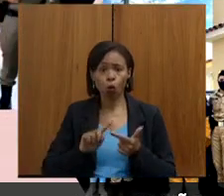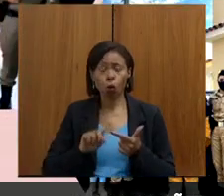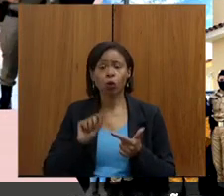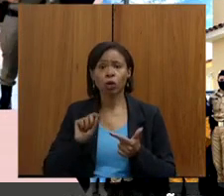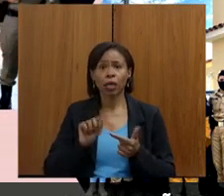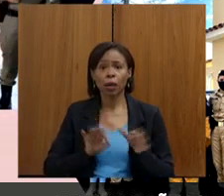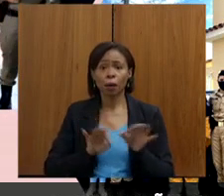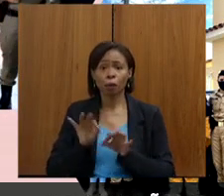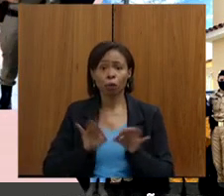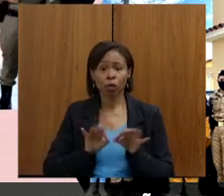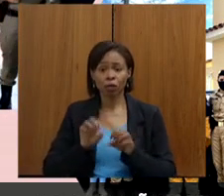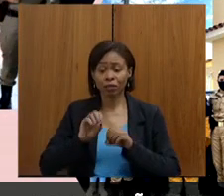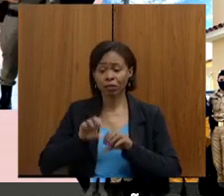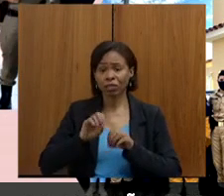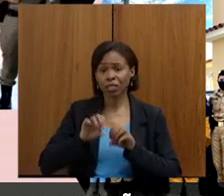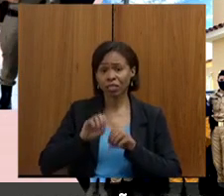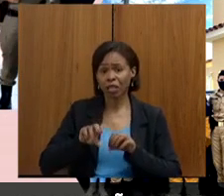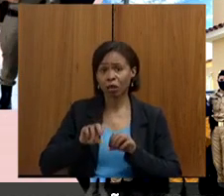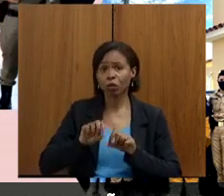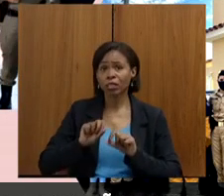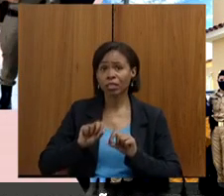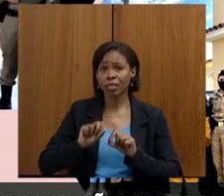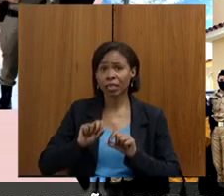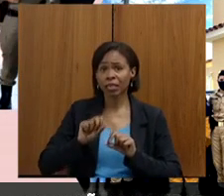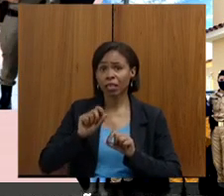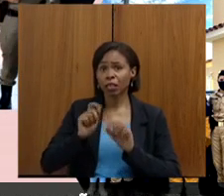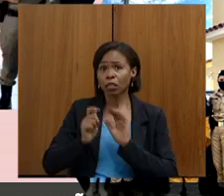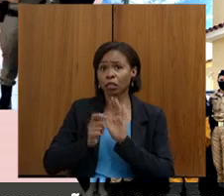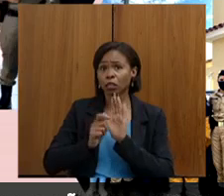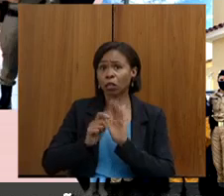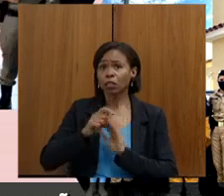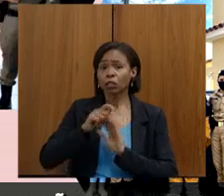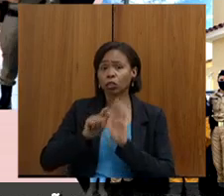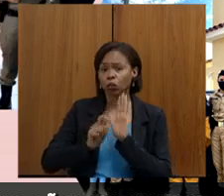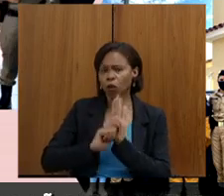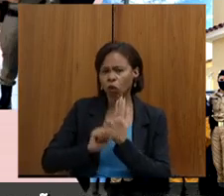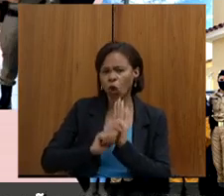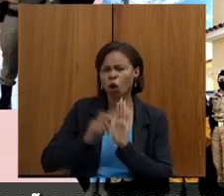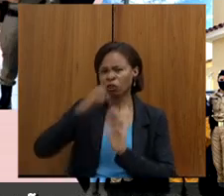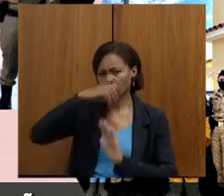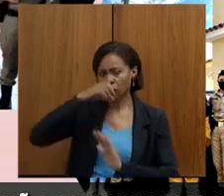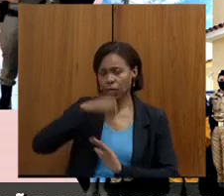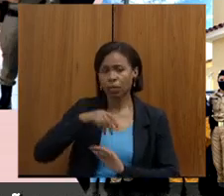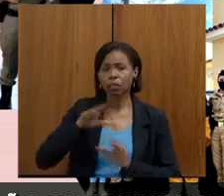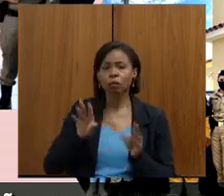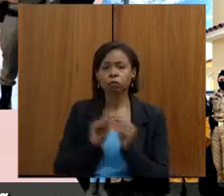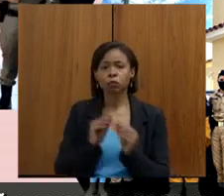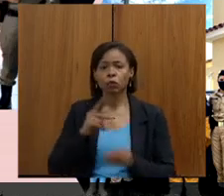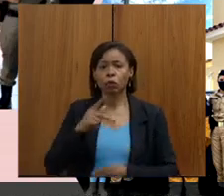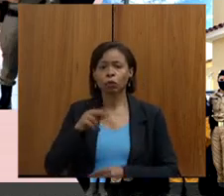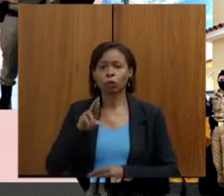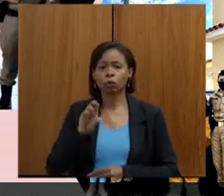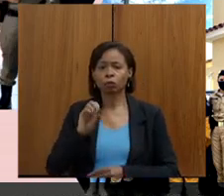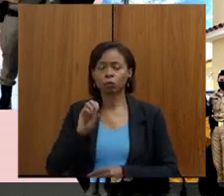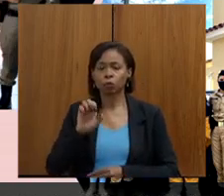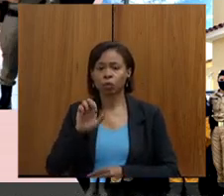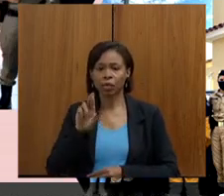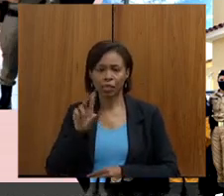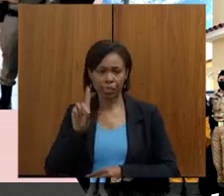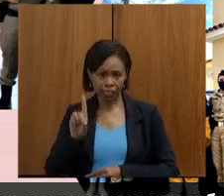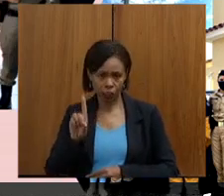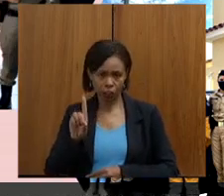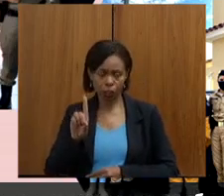programa educacional de resistência às drogas EA violência o Proerd o Proerd ele foi adaptado né junto com a